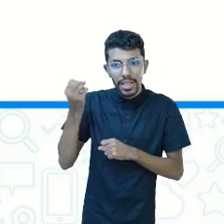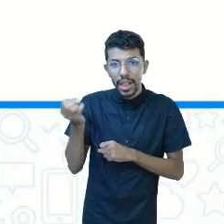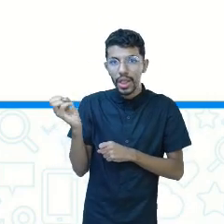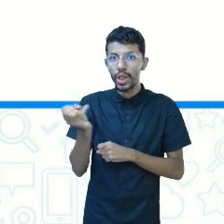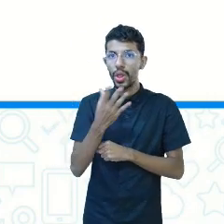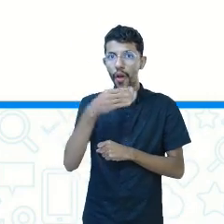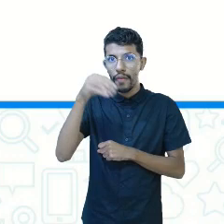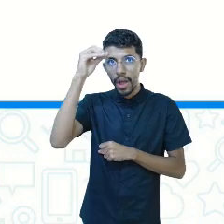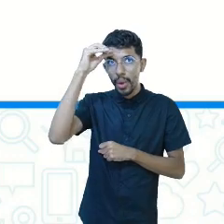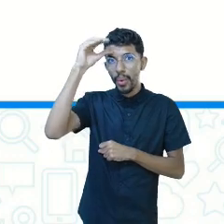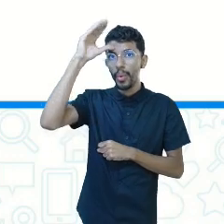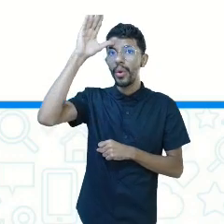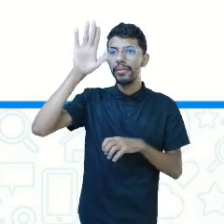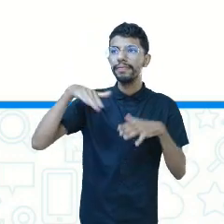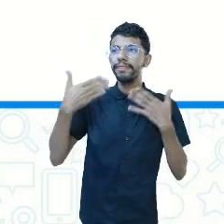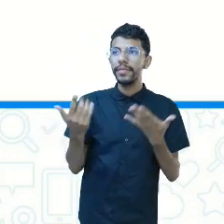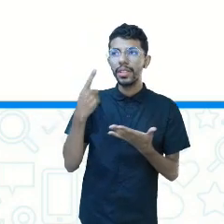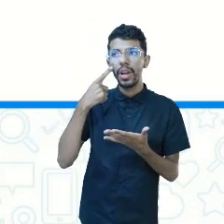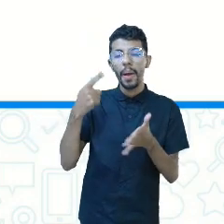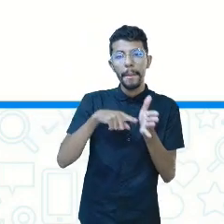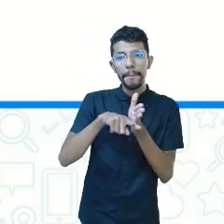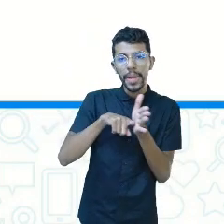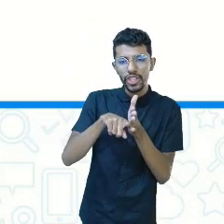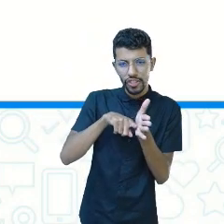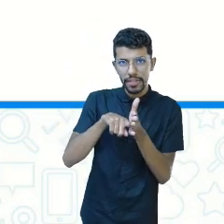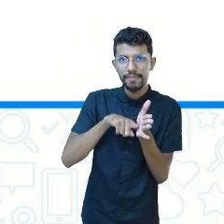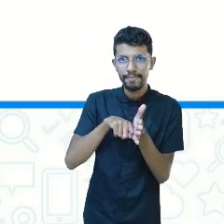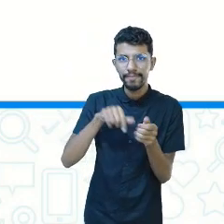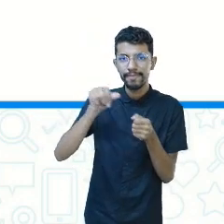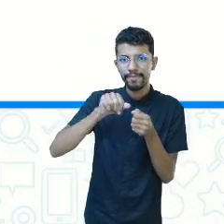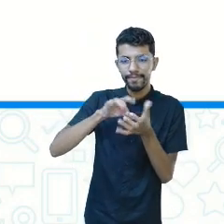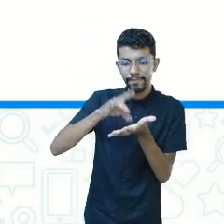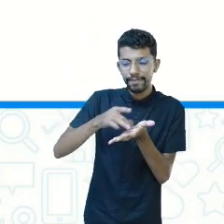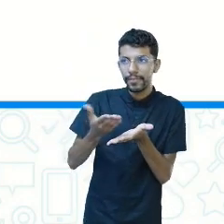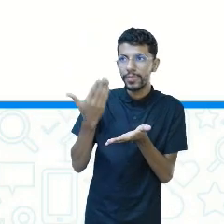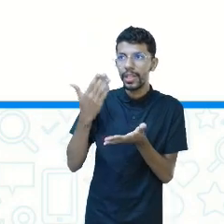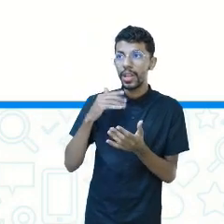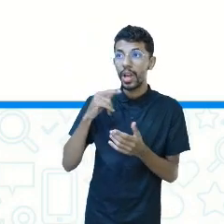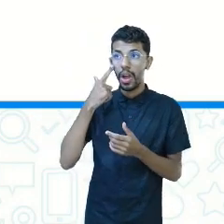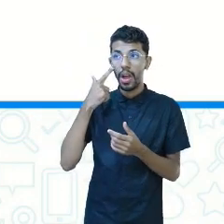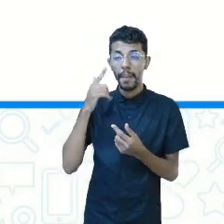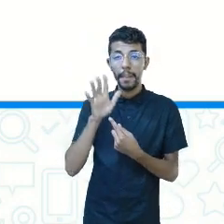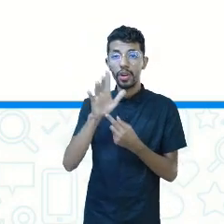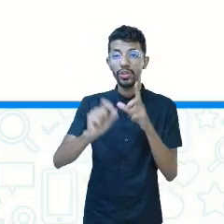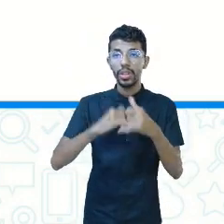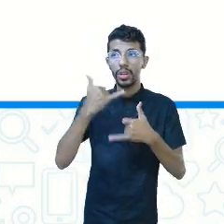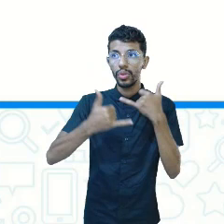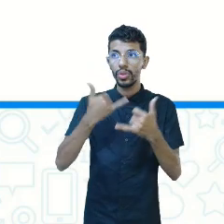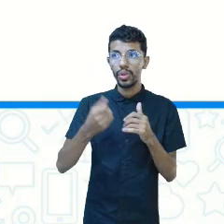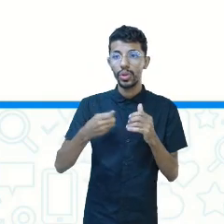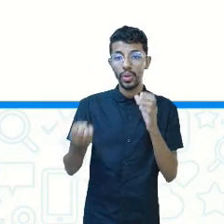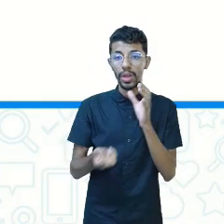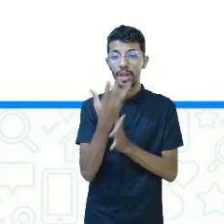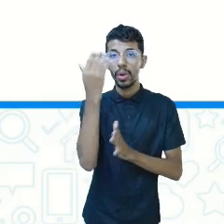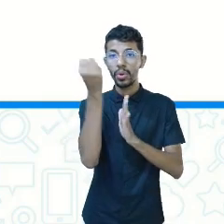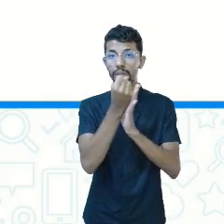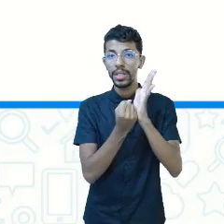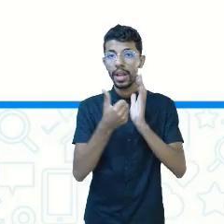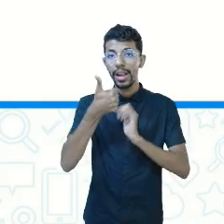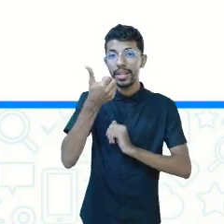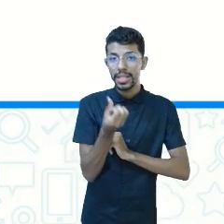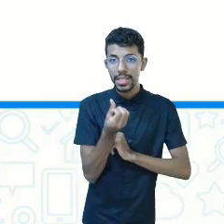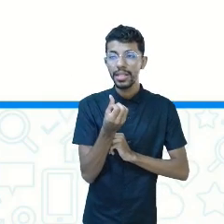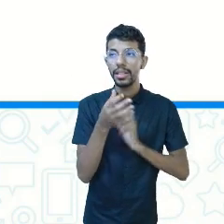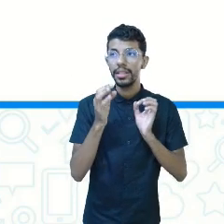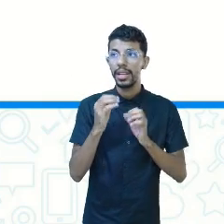Então, pesquisas realizadas revelam que o jogo surgiu no século XVI e que os primeiros estudos